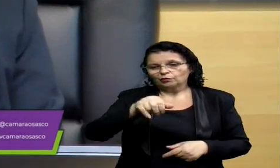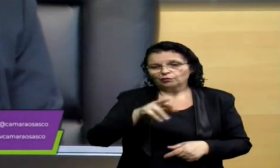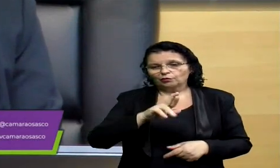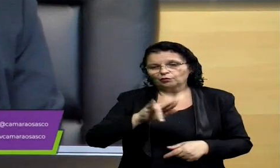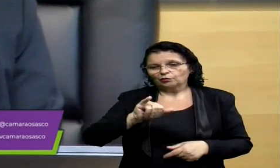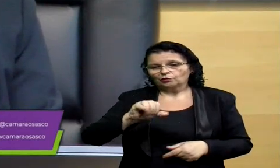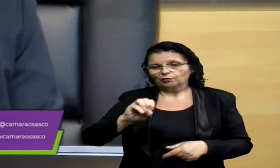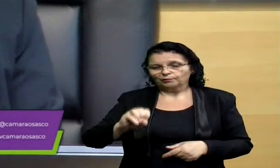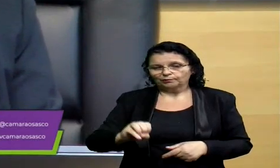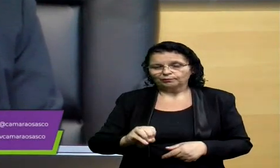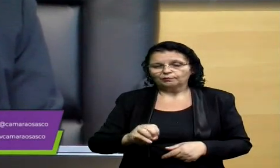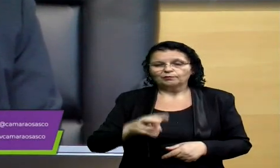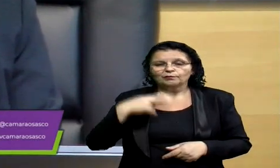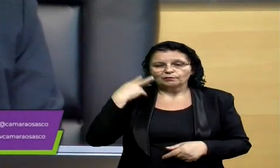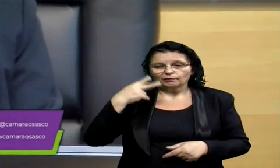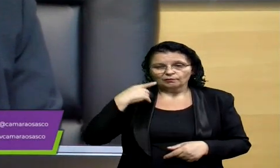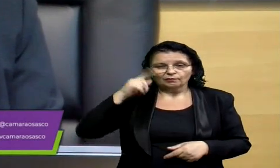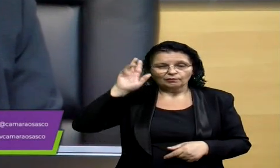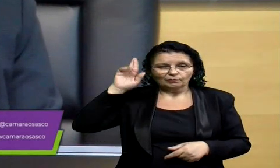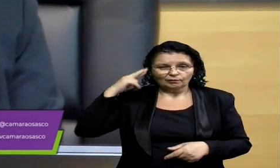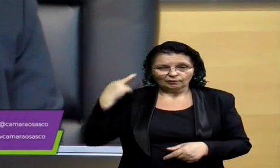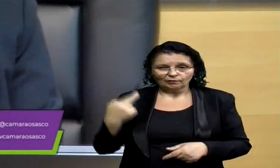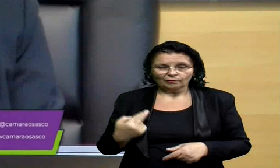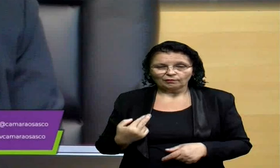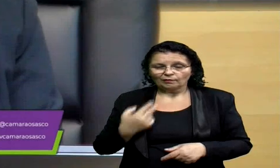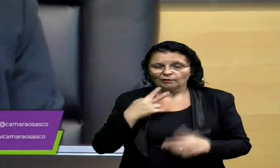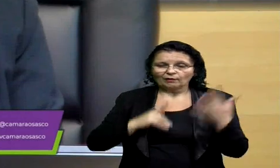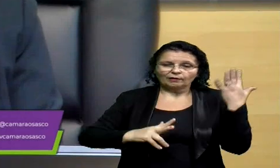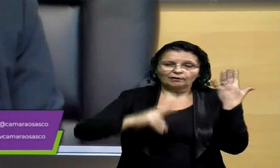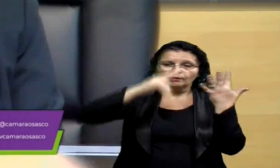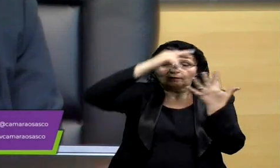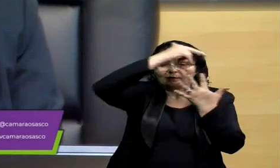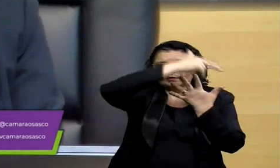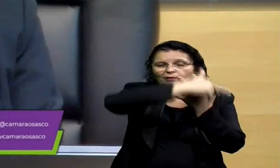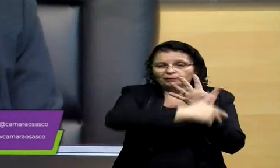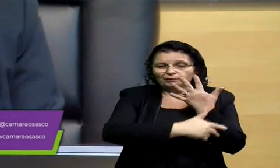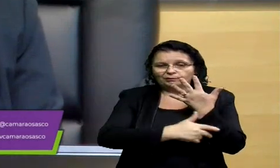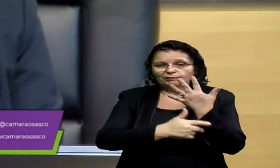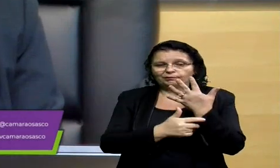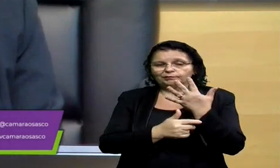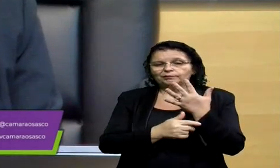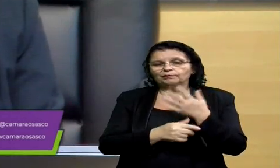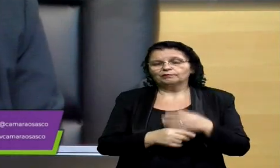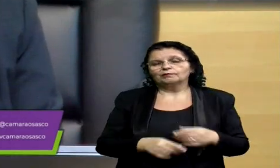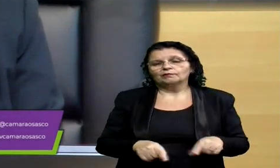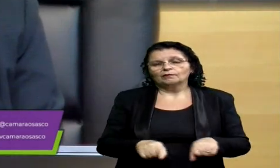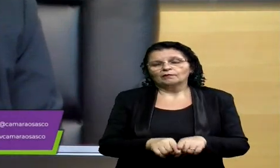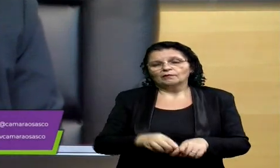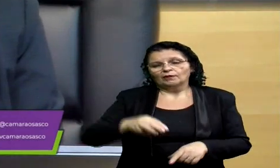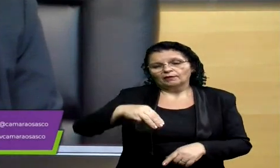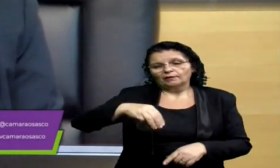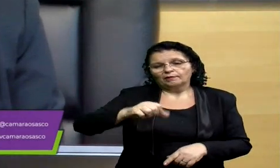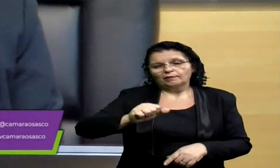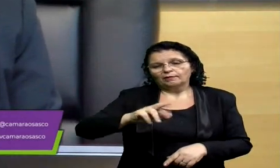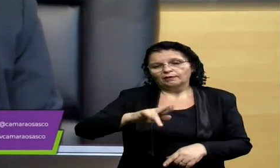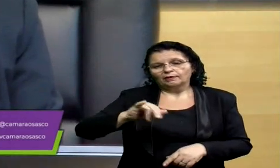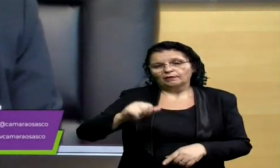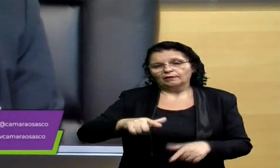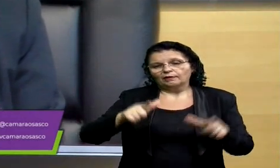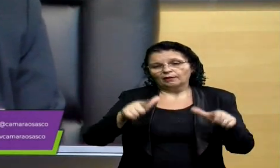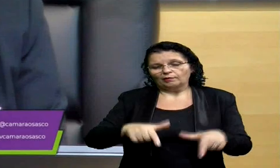indicação da vereadora Ana Paula R que solicita tapa de árvore da rua Dona Maria Emília Neves Ferreiro Silva do